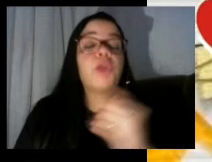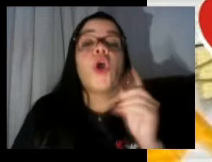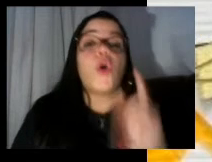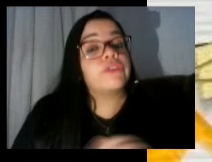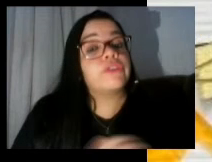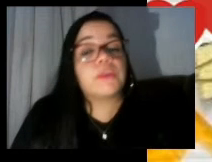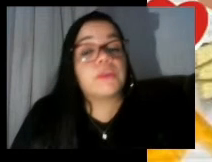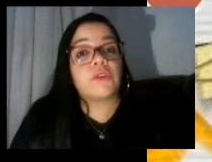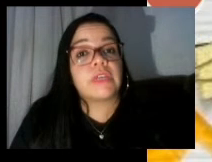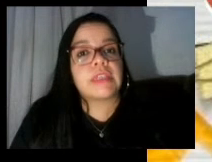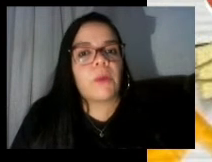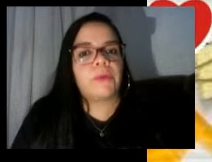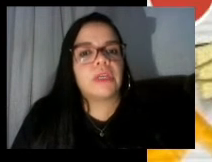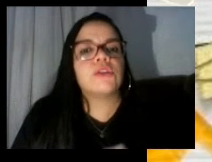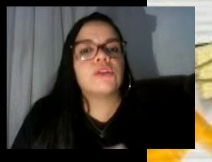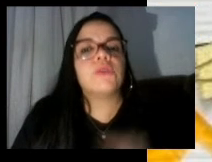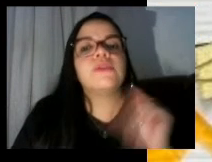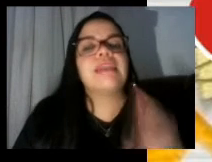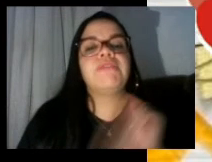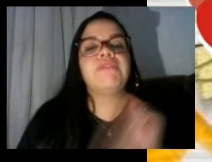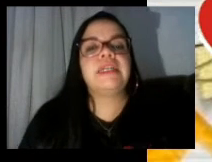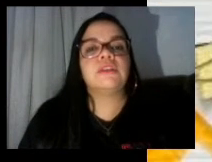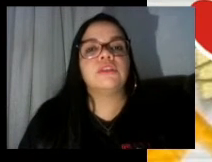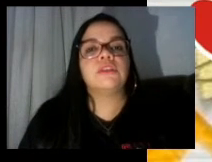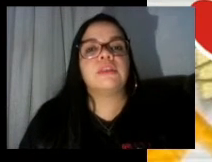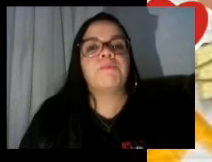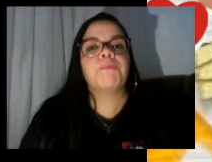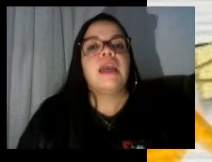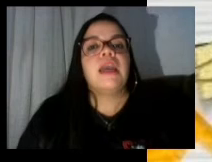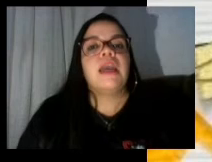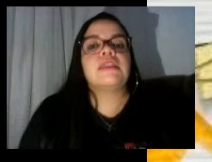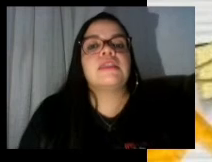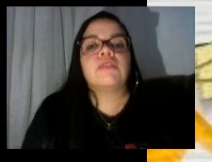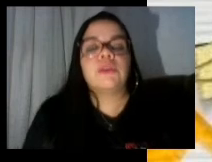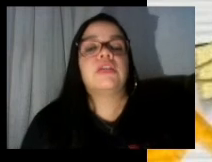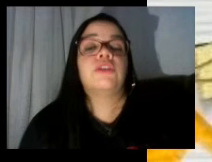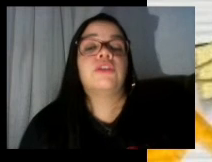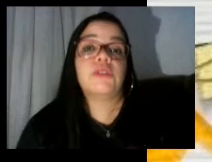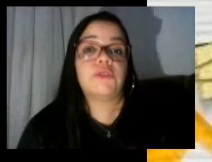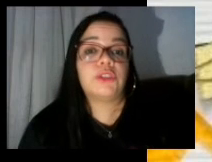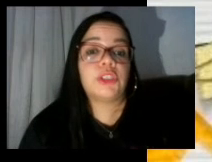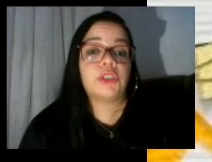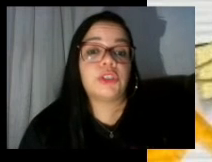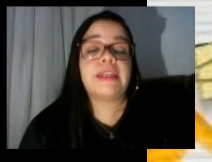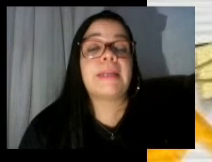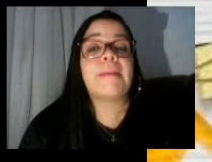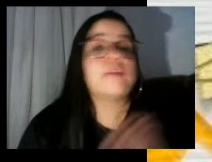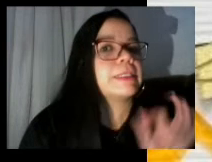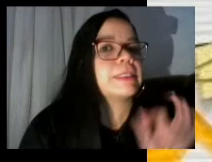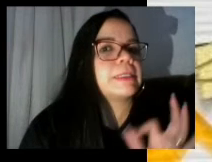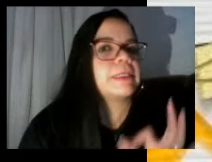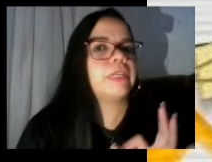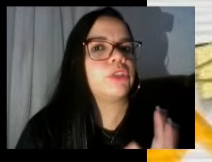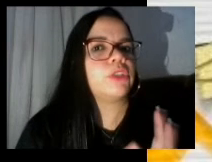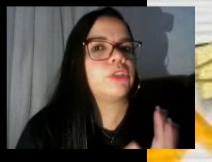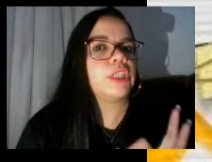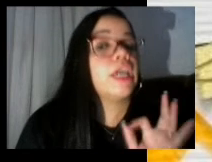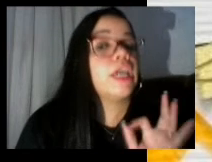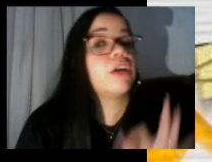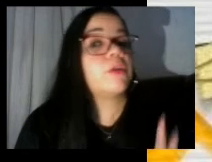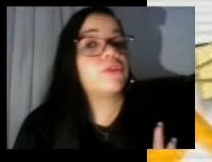brasileiro. Hoje nós vamos conversar um pouquinho sobre os africanos, tá bom? Esse conteúdo está no nosso livro de história, na página